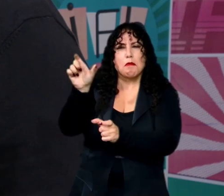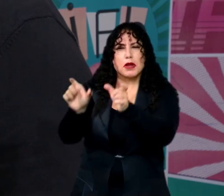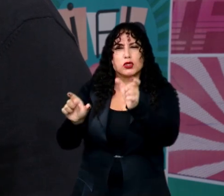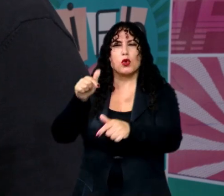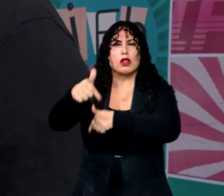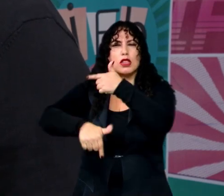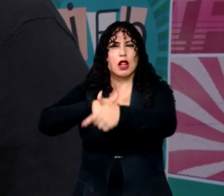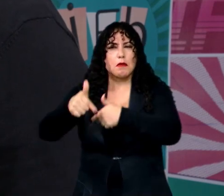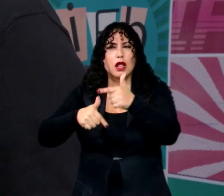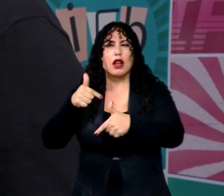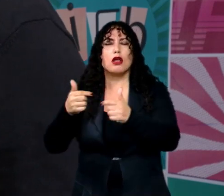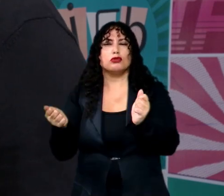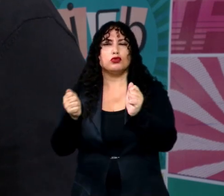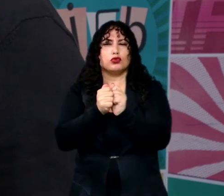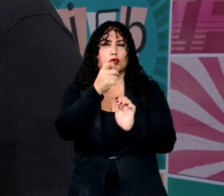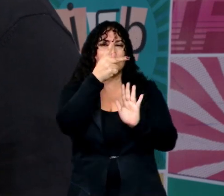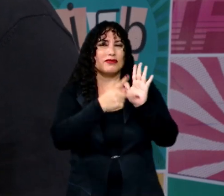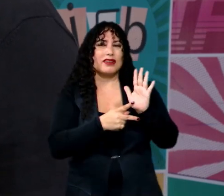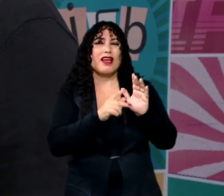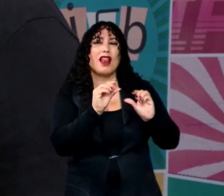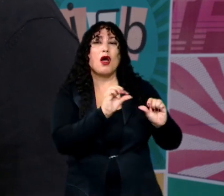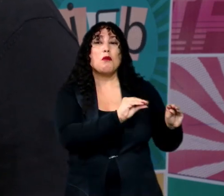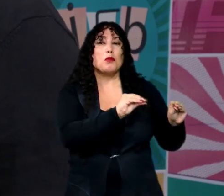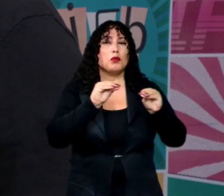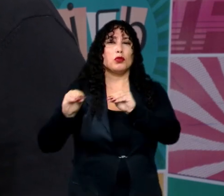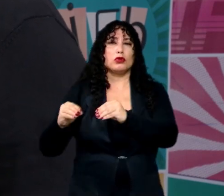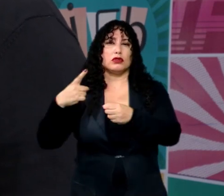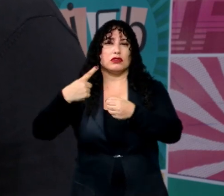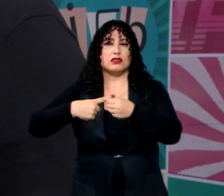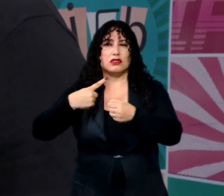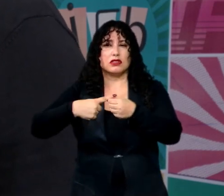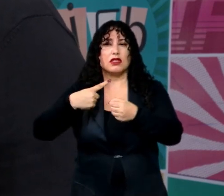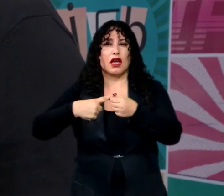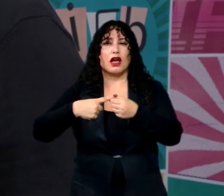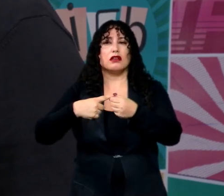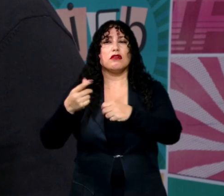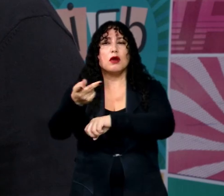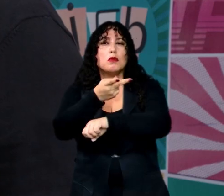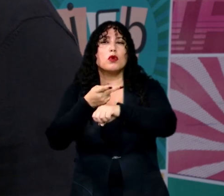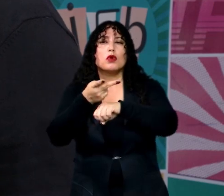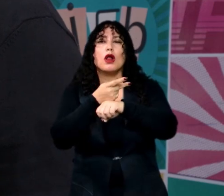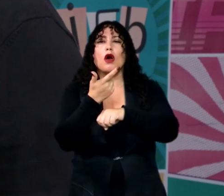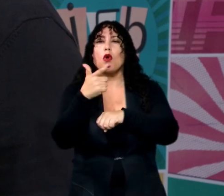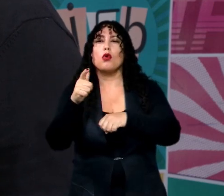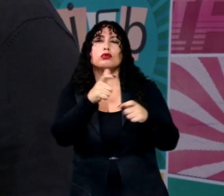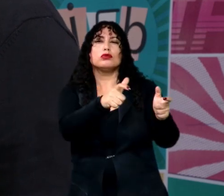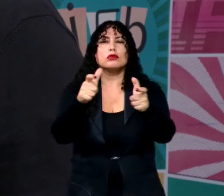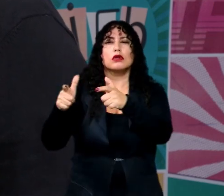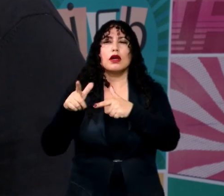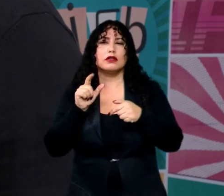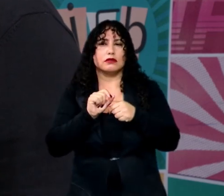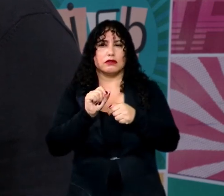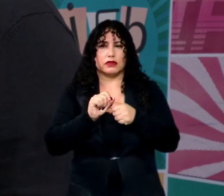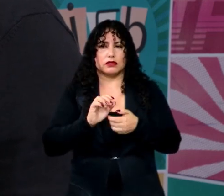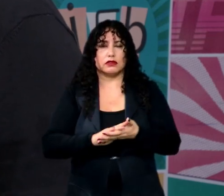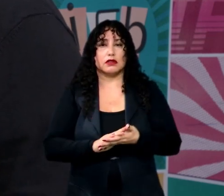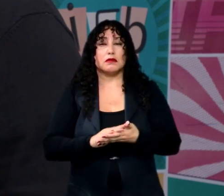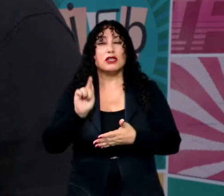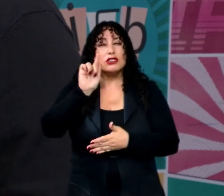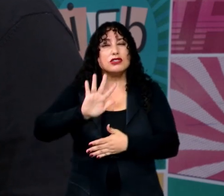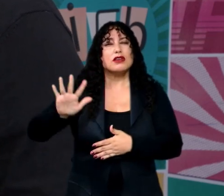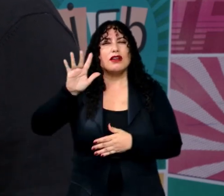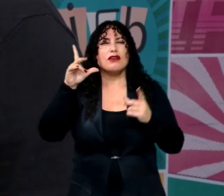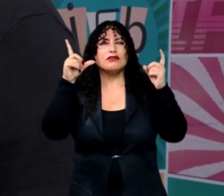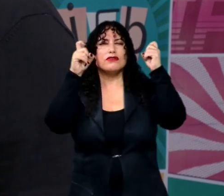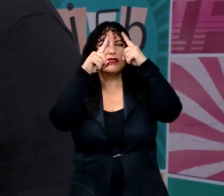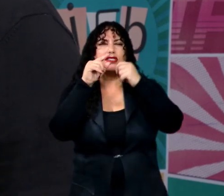trabalhar nos projetos dela, a pessoa até muda de cidade. sim, Ela até vai buscar outros lugares para fazer isso, né? Mas, no geral, isso é difícil